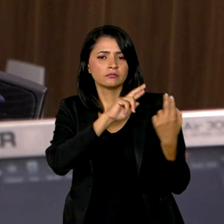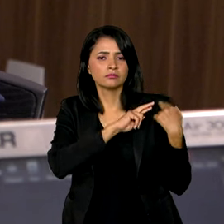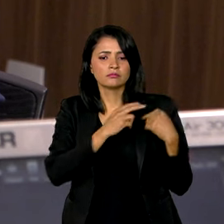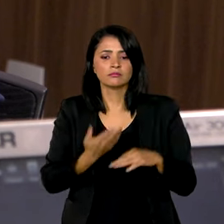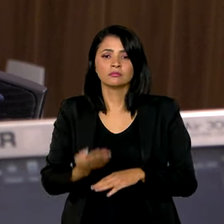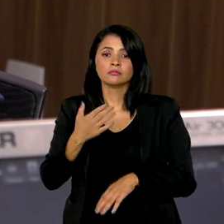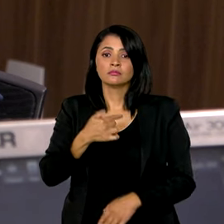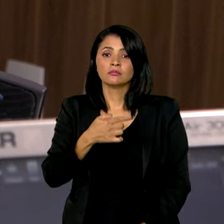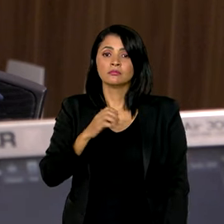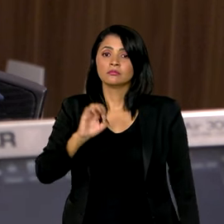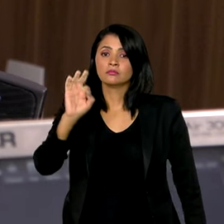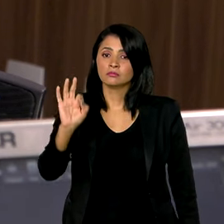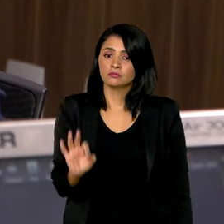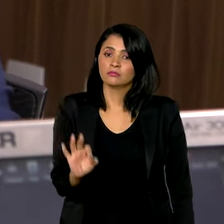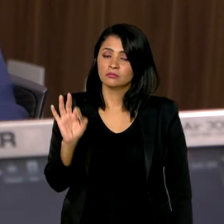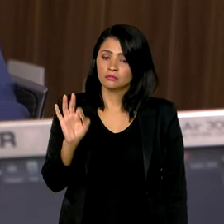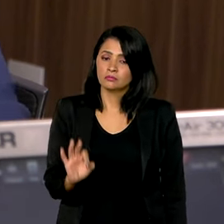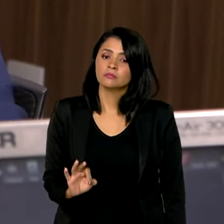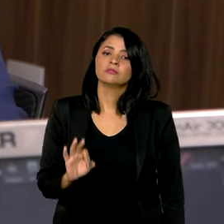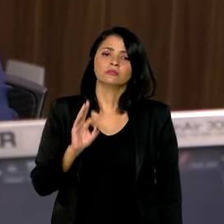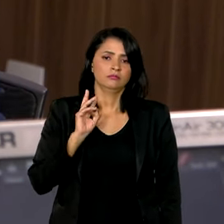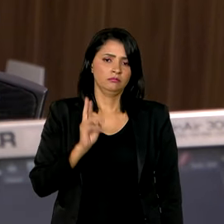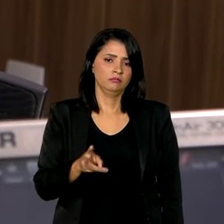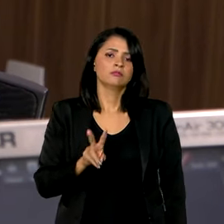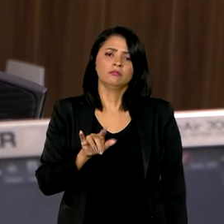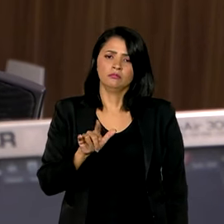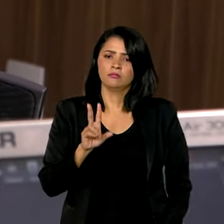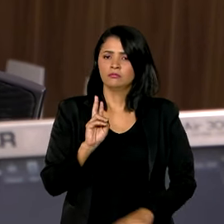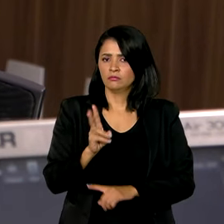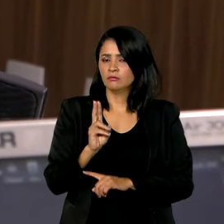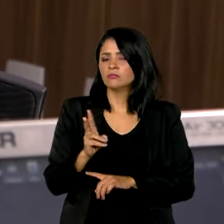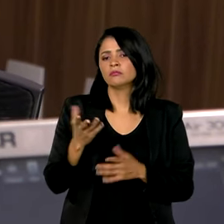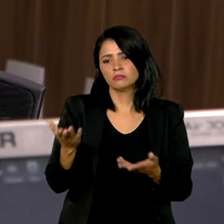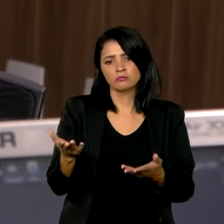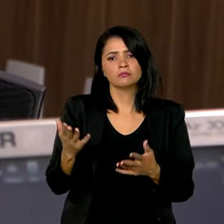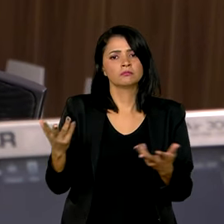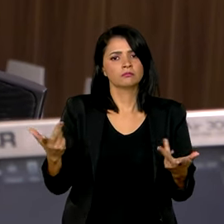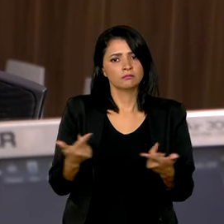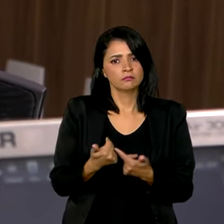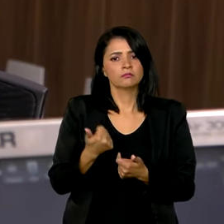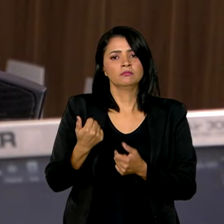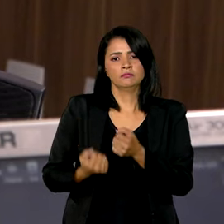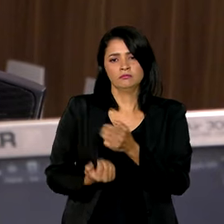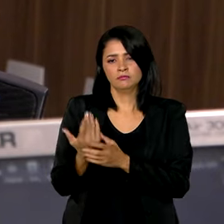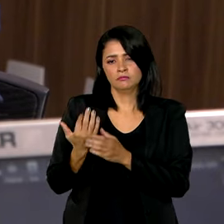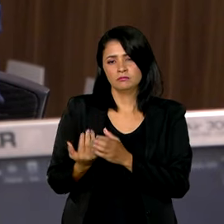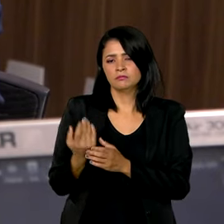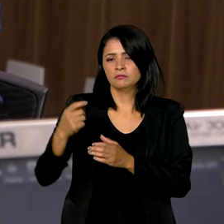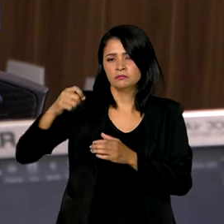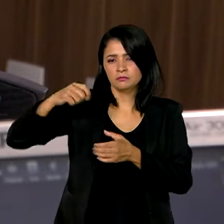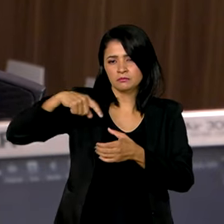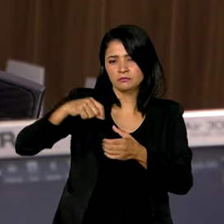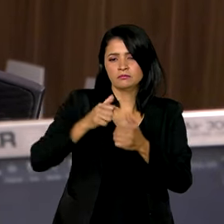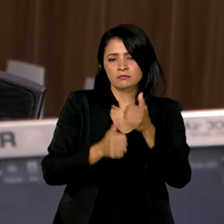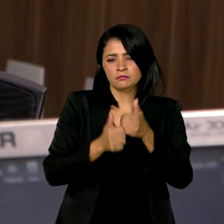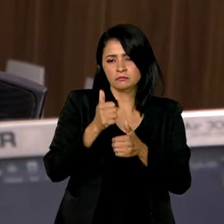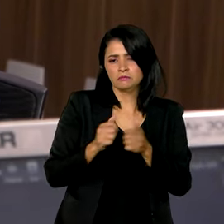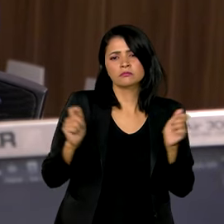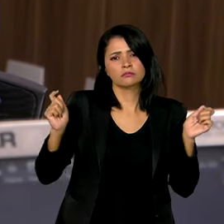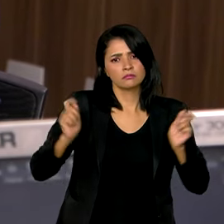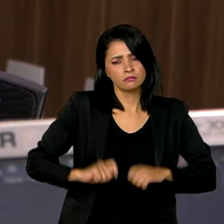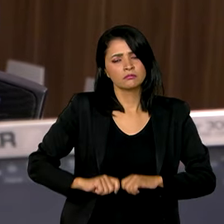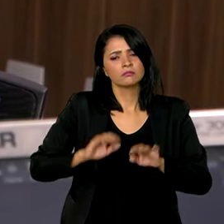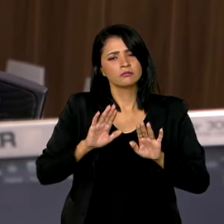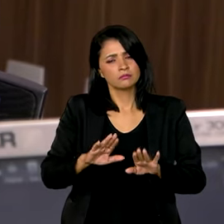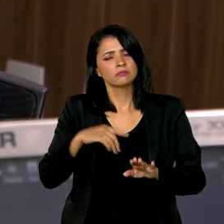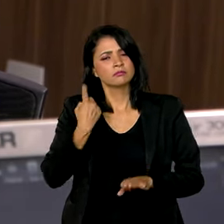70% dessa produção vai continuar sendo essa excelência na produção esse grande estado pela sua capacidade